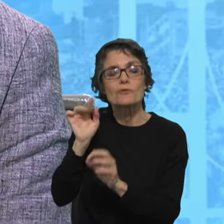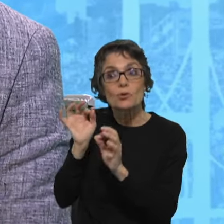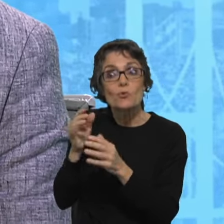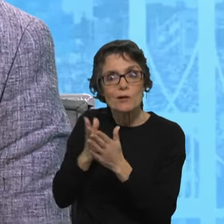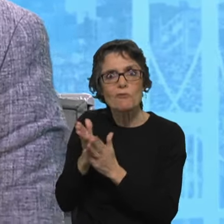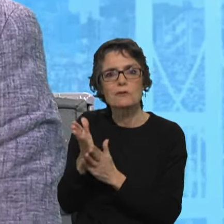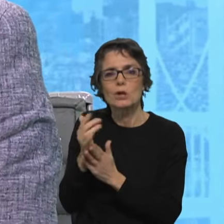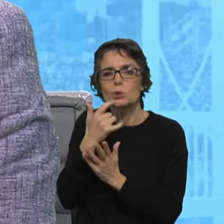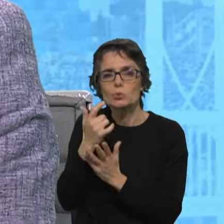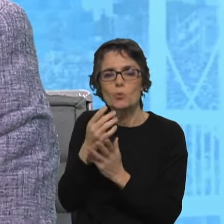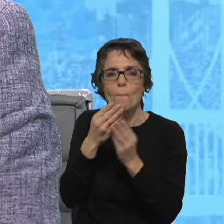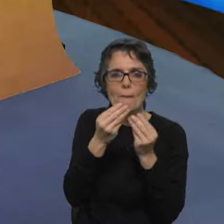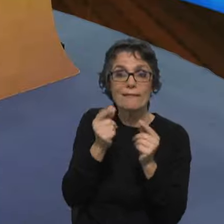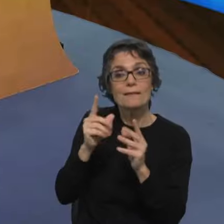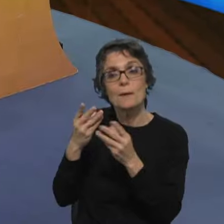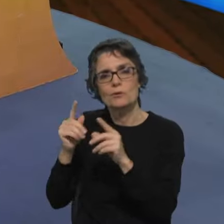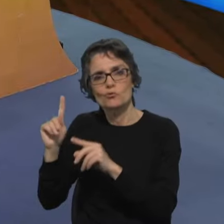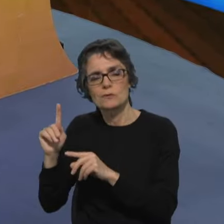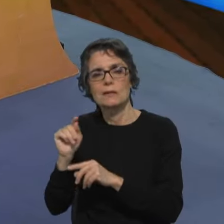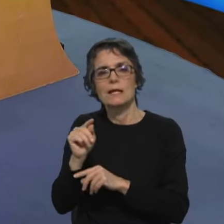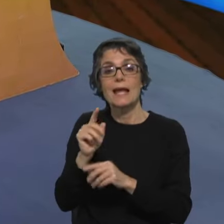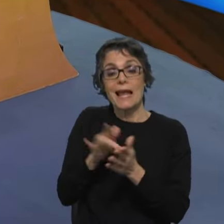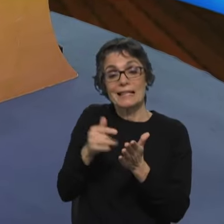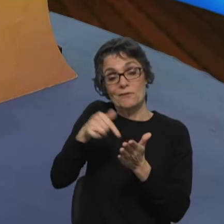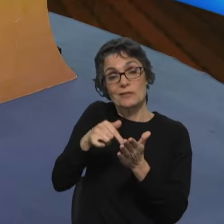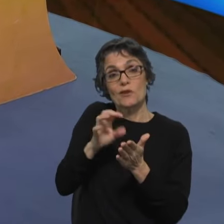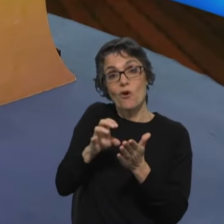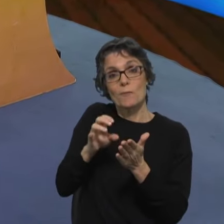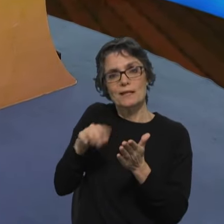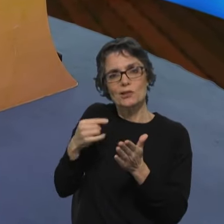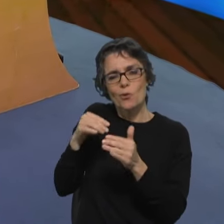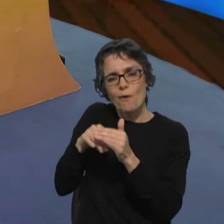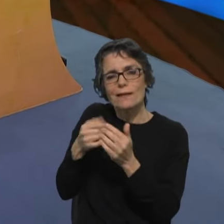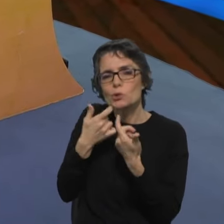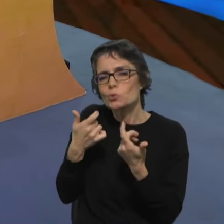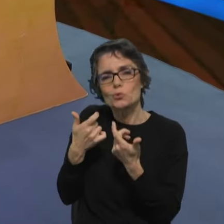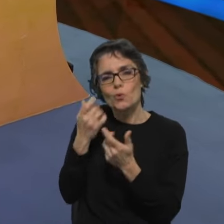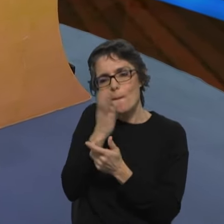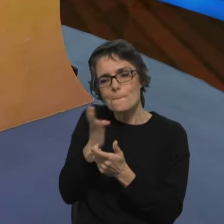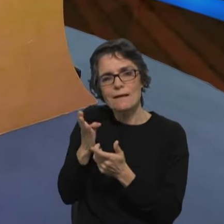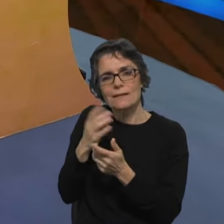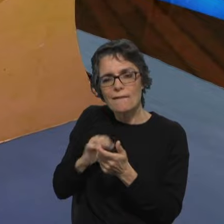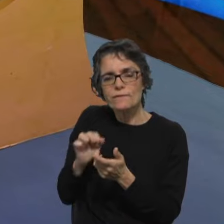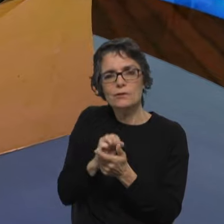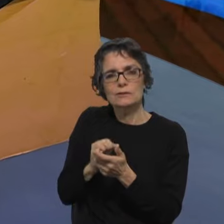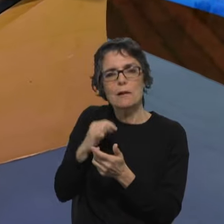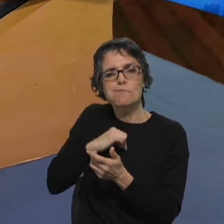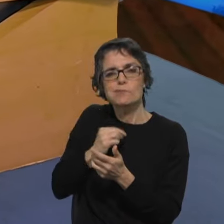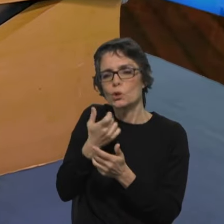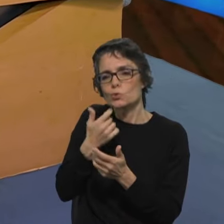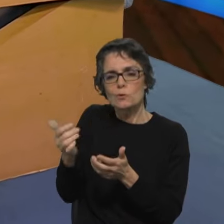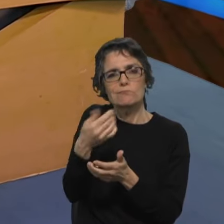aquilo que nós herdamos, como o estamos a reconstruir, como é que o fazemos nós e como é que queremos que ele